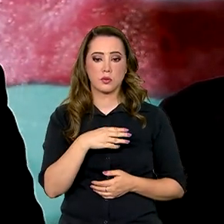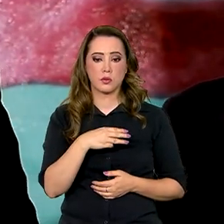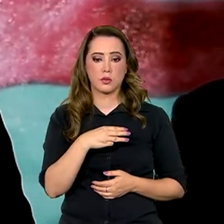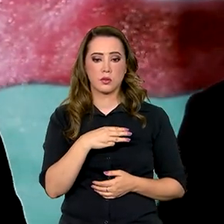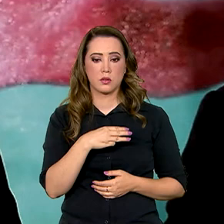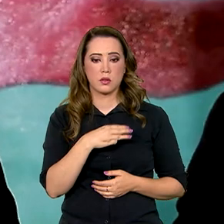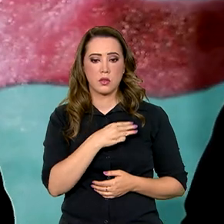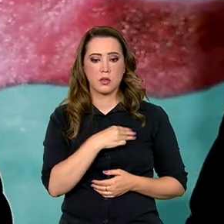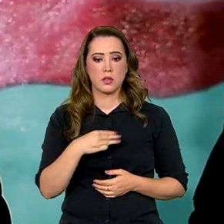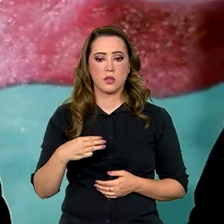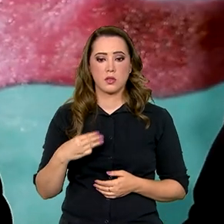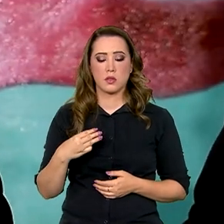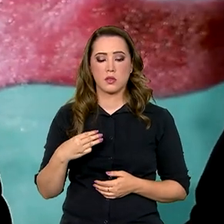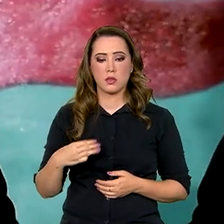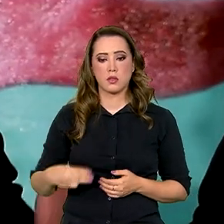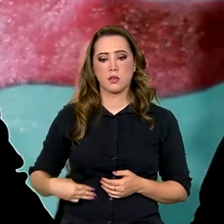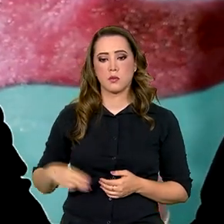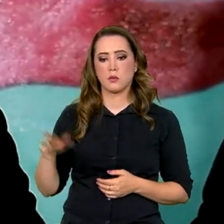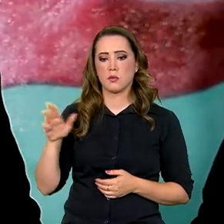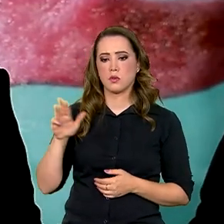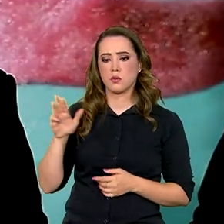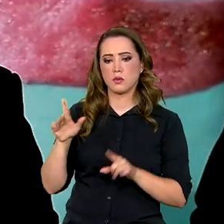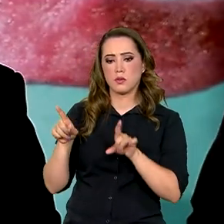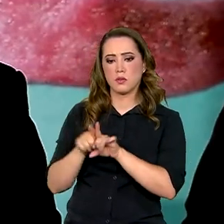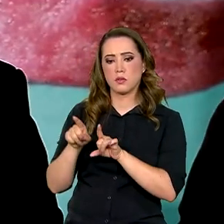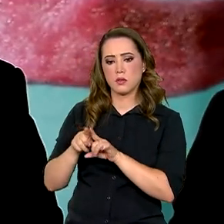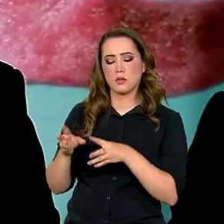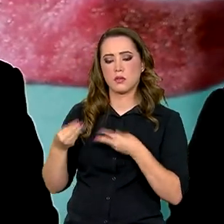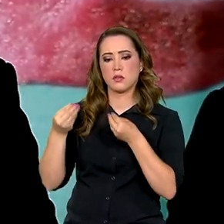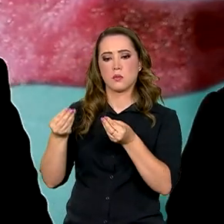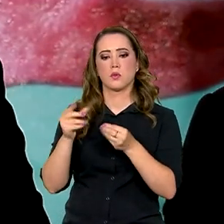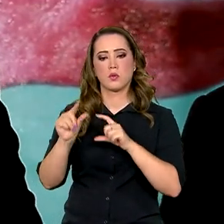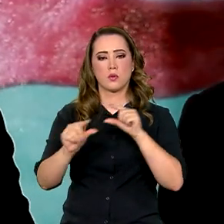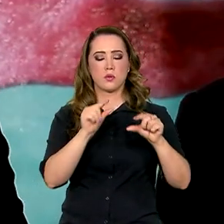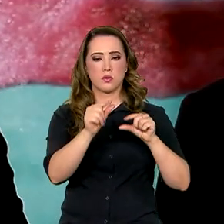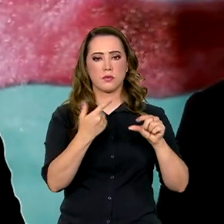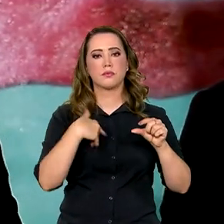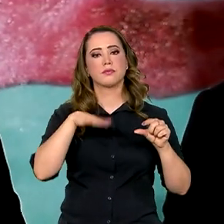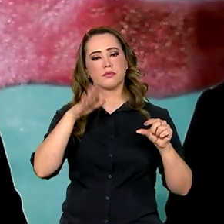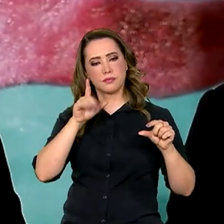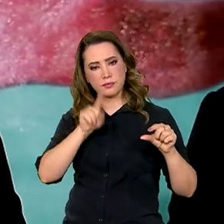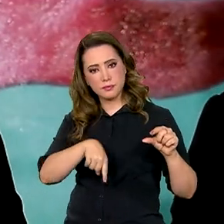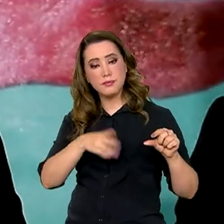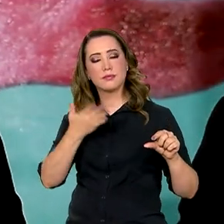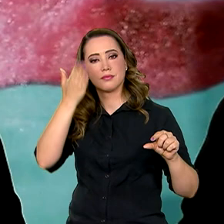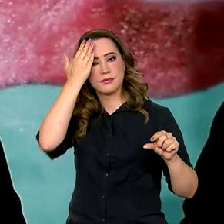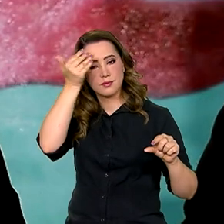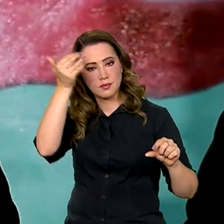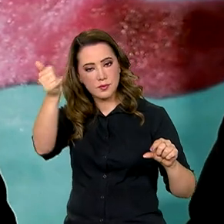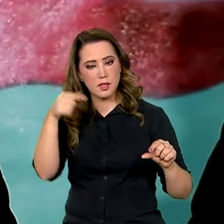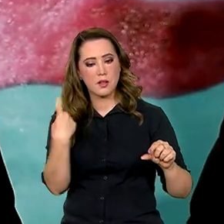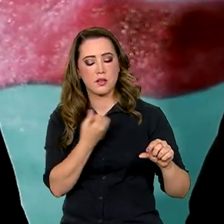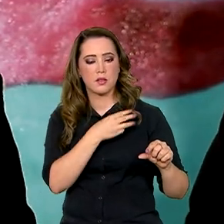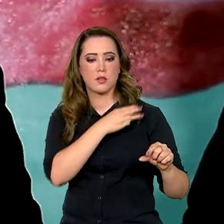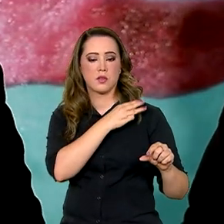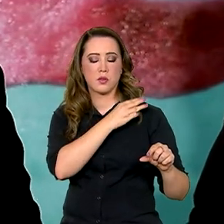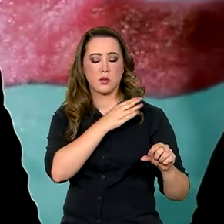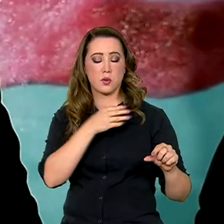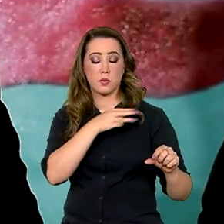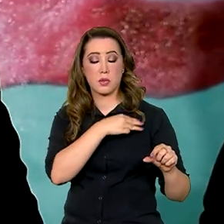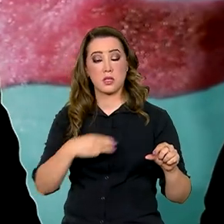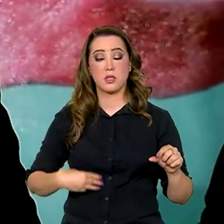deu um pouco do seu conhecimento ao nosso querido Ministro Haddad um pouco da sua sabedoria ao nosso querido Ministro Costa